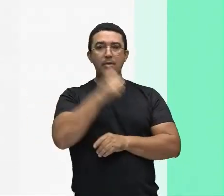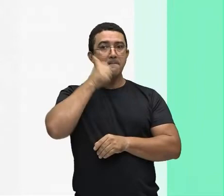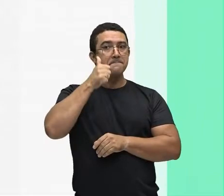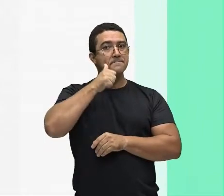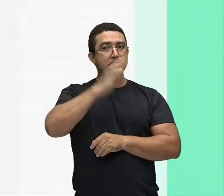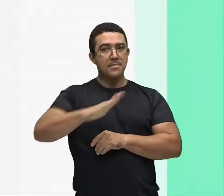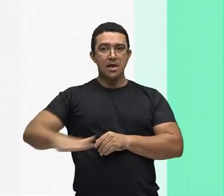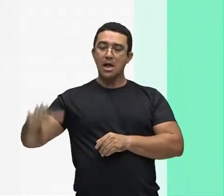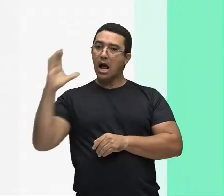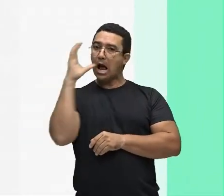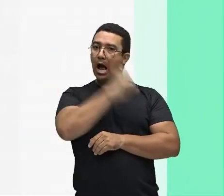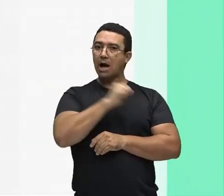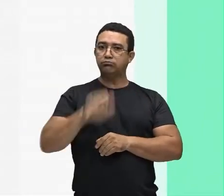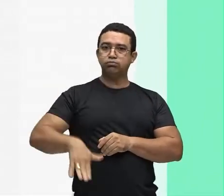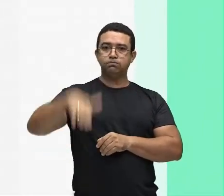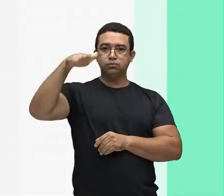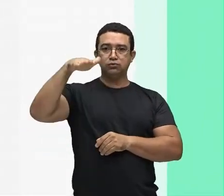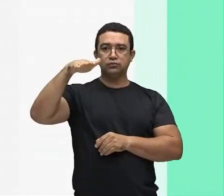muito rápido.